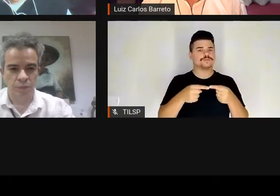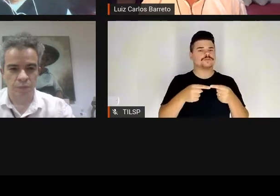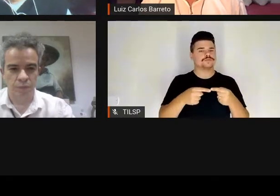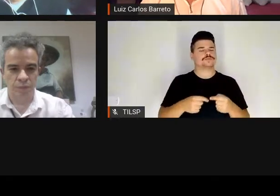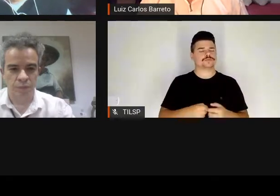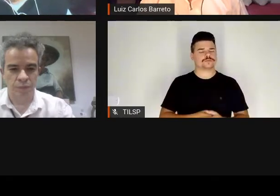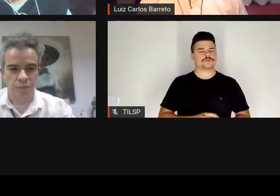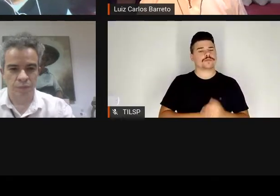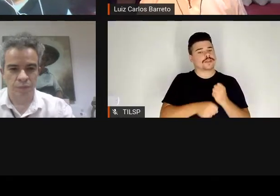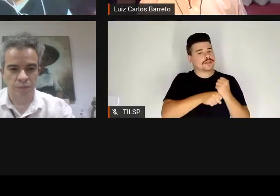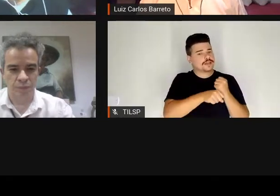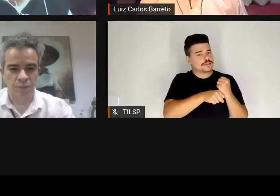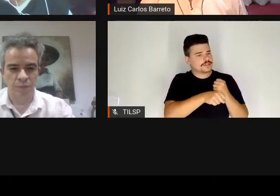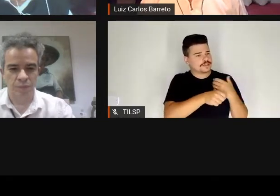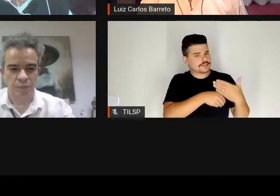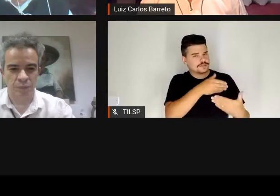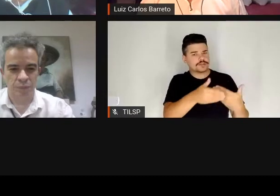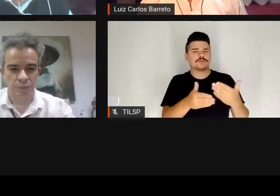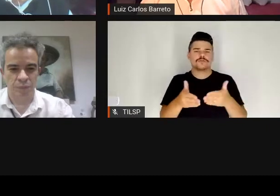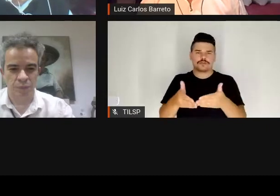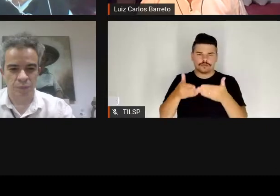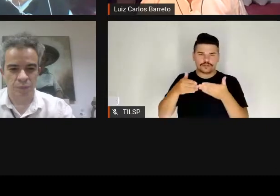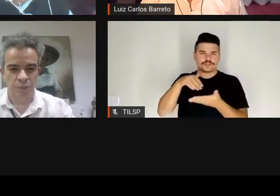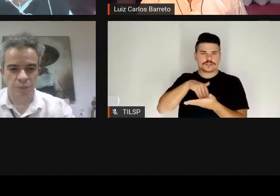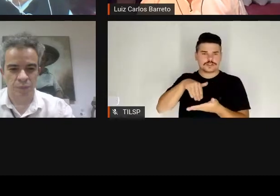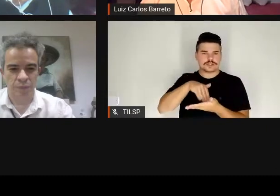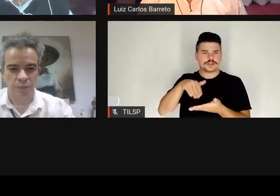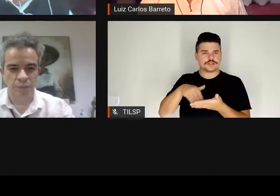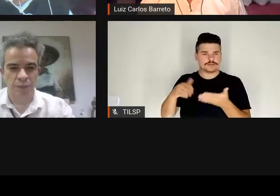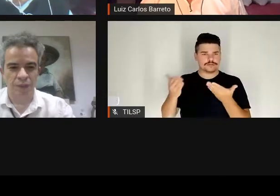Então, secretário, por favor.